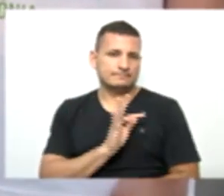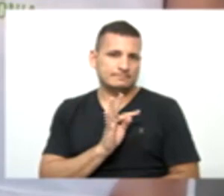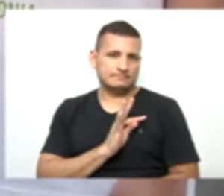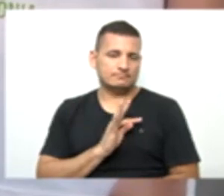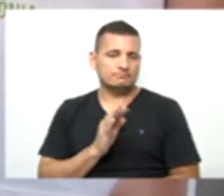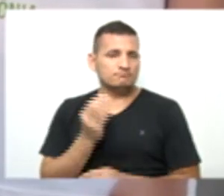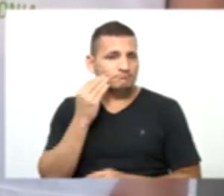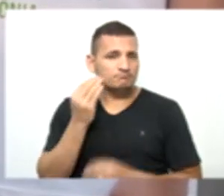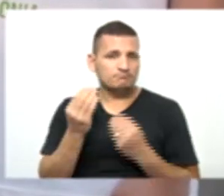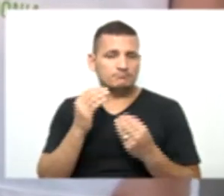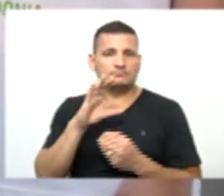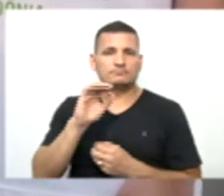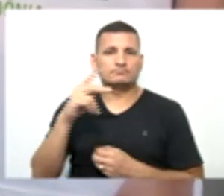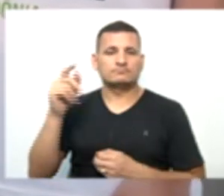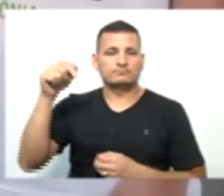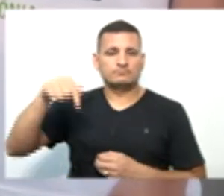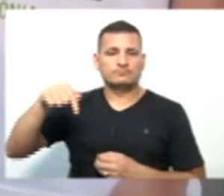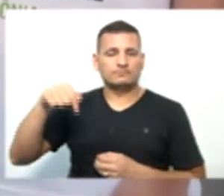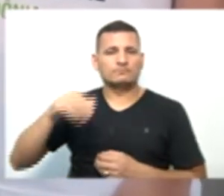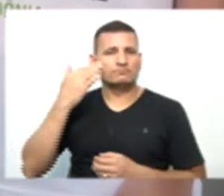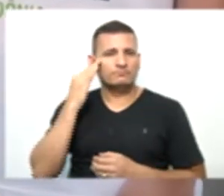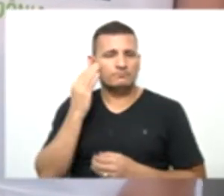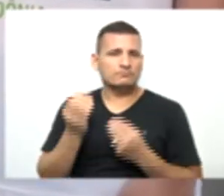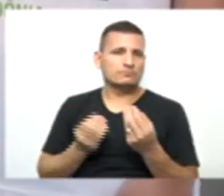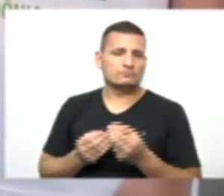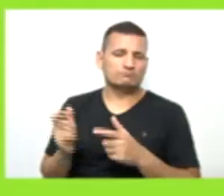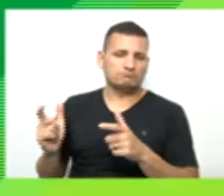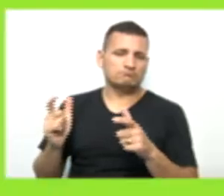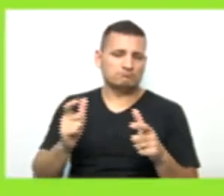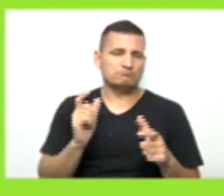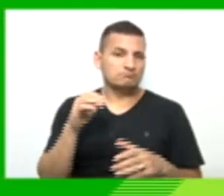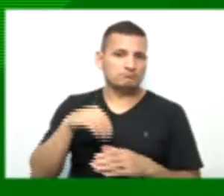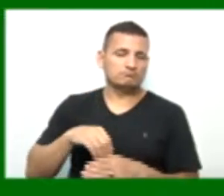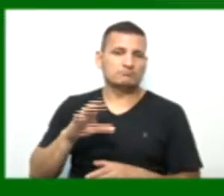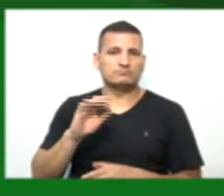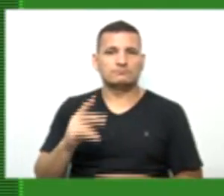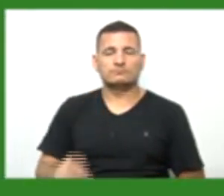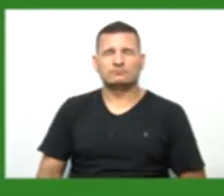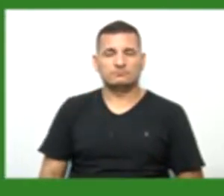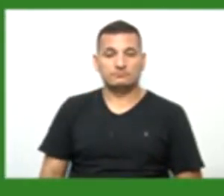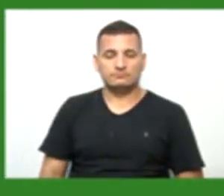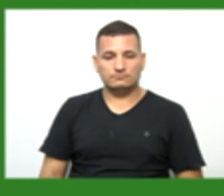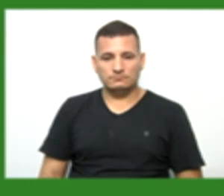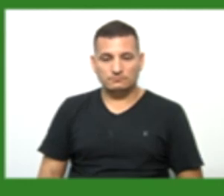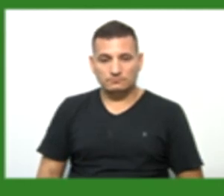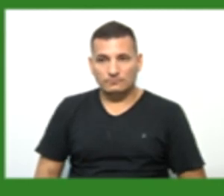vamos conhecer e entender como funciona cada setor da cooperativa.